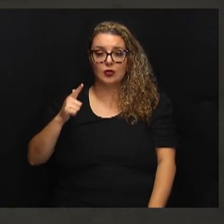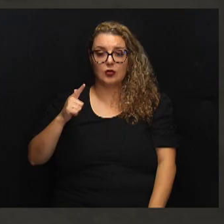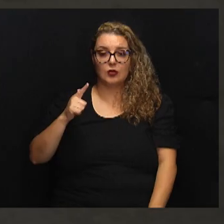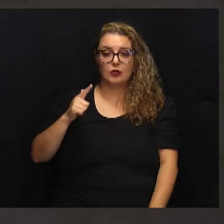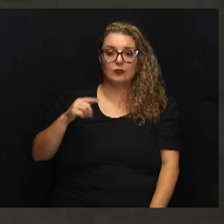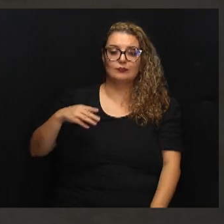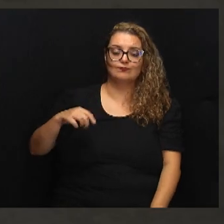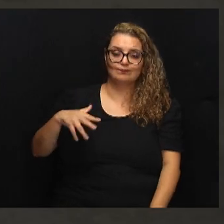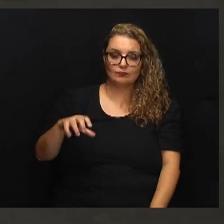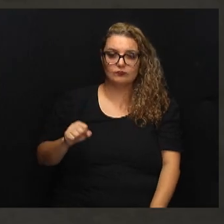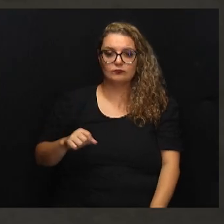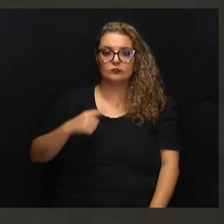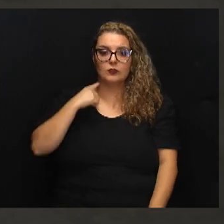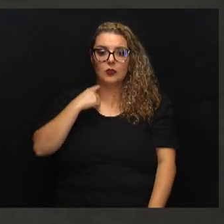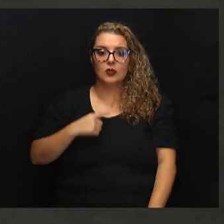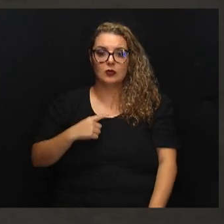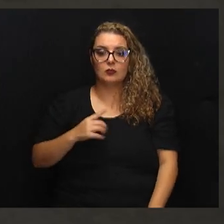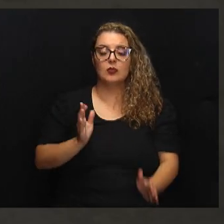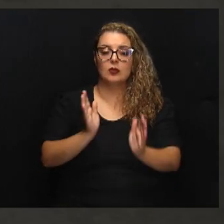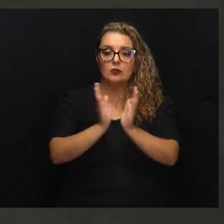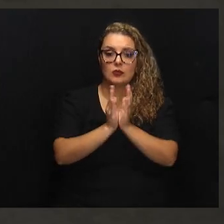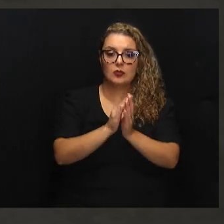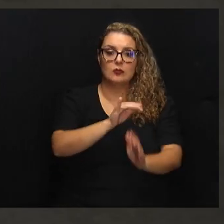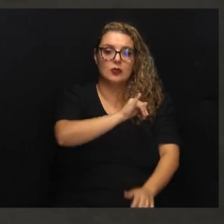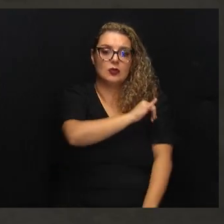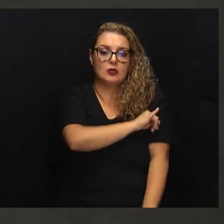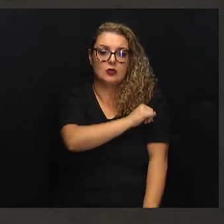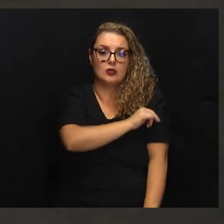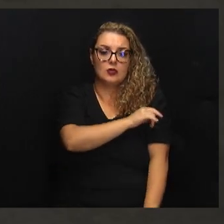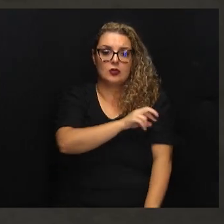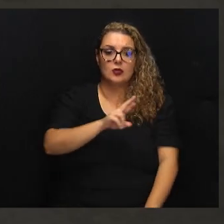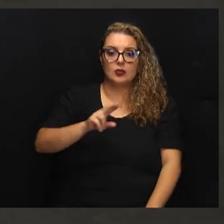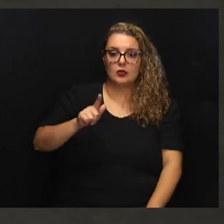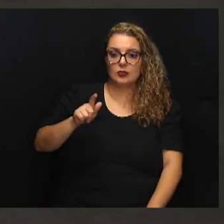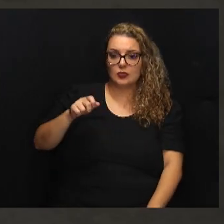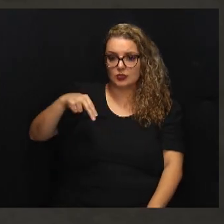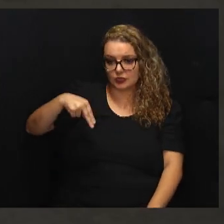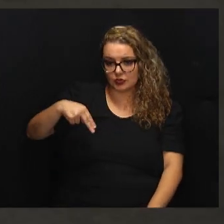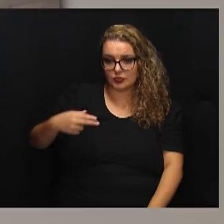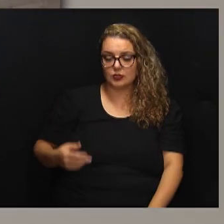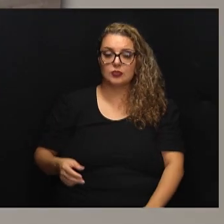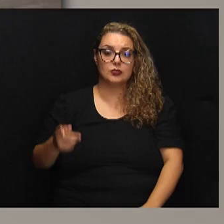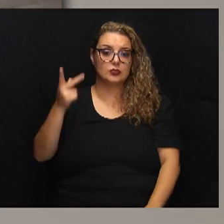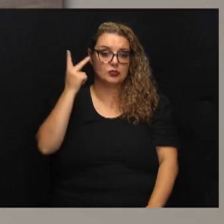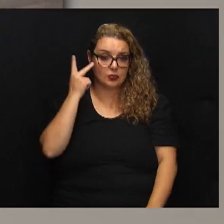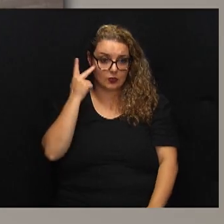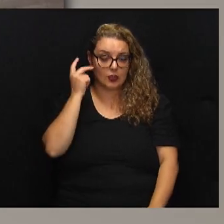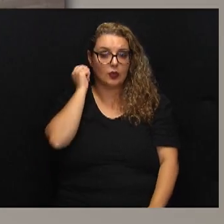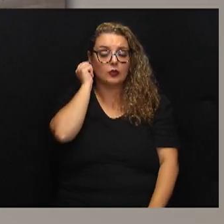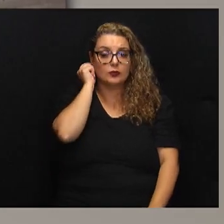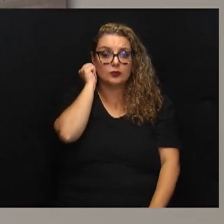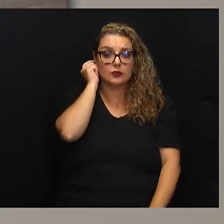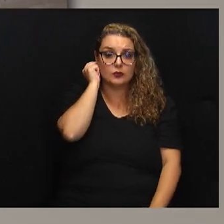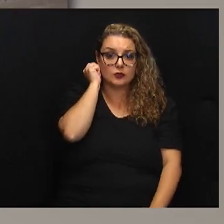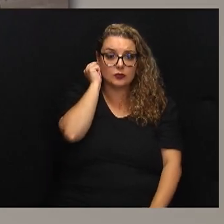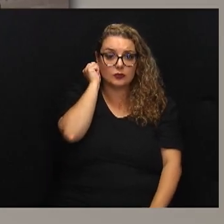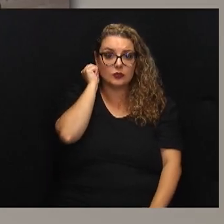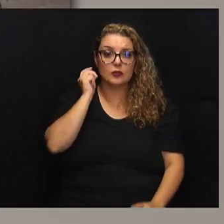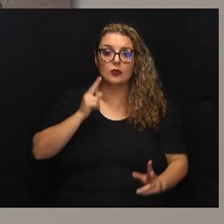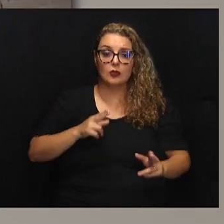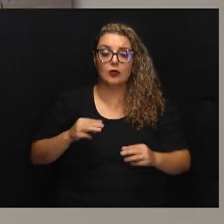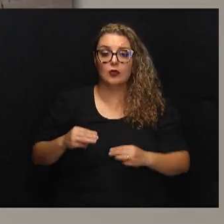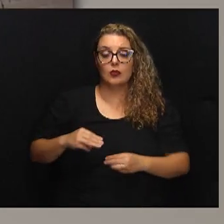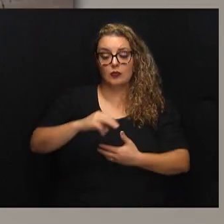Minas Gerais, Pernambuco, Rio de Janeiro, Rio Grande do Norte e São Paulo. Ainda de acordo com o MEC,